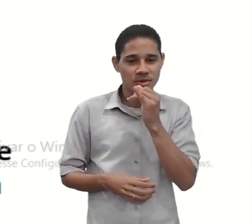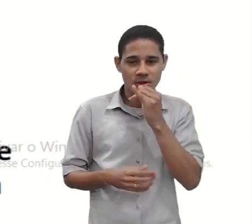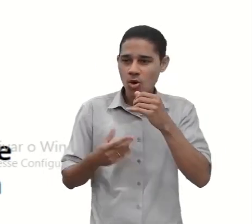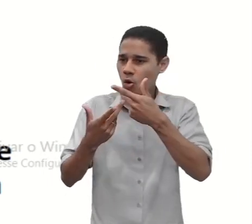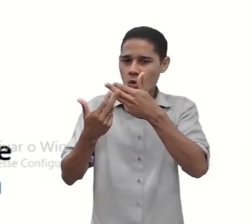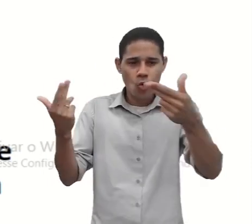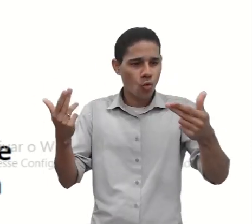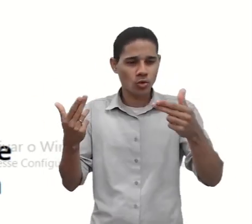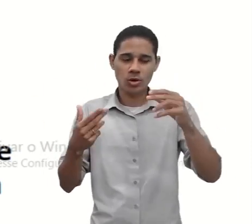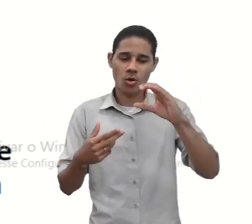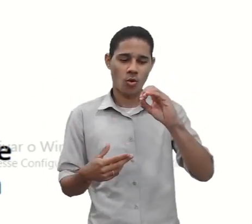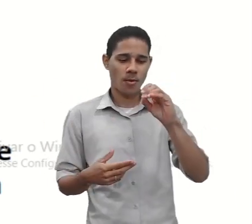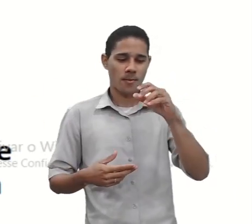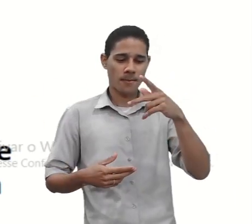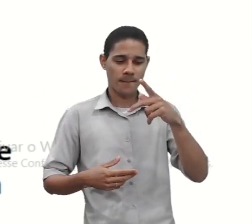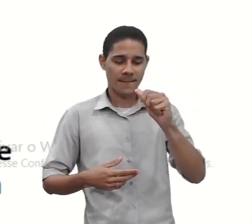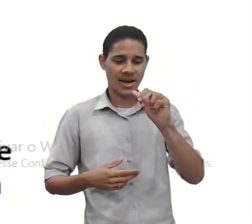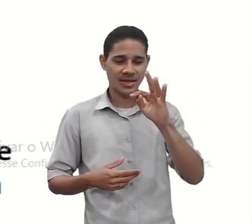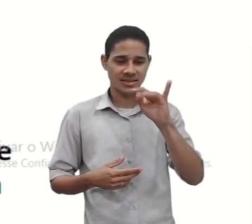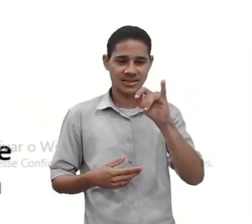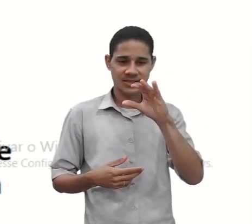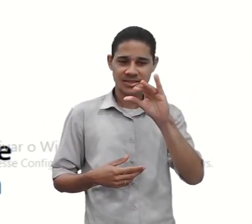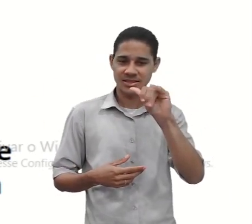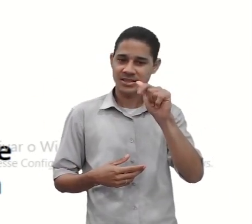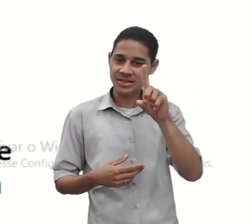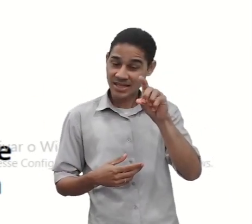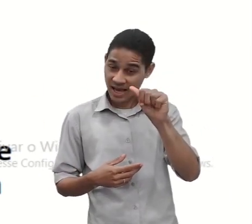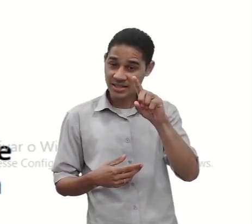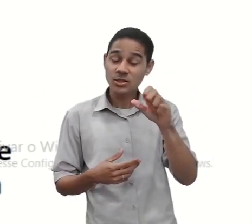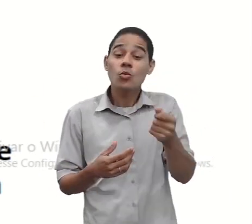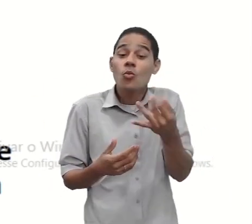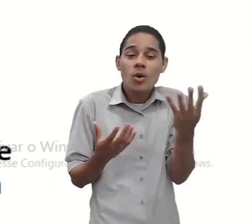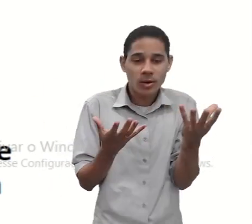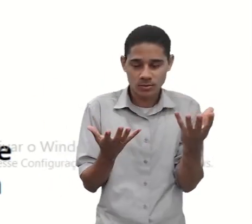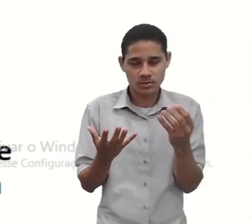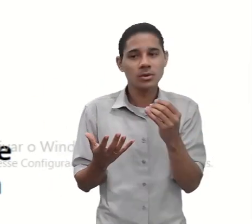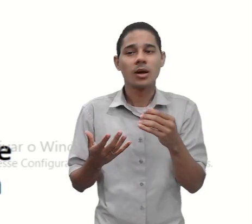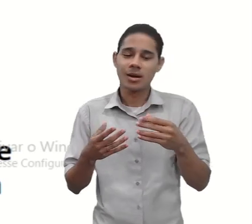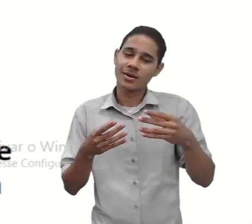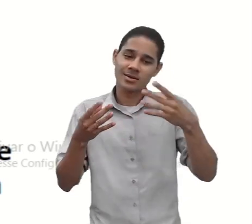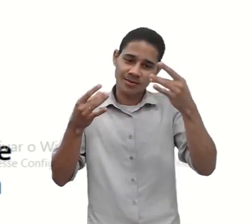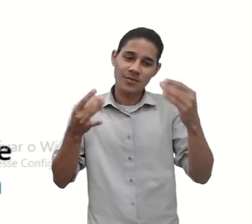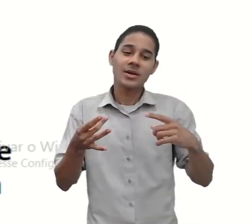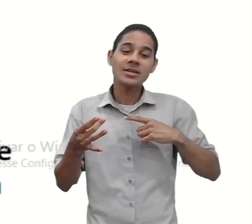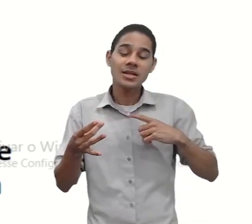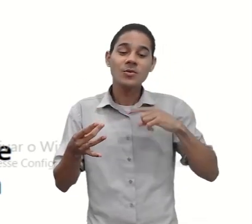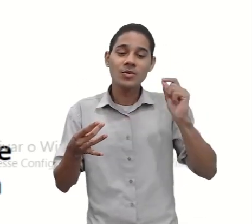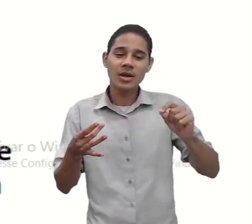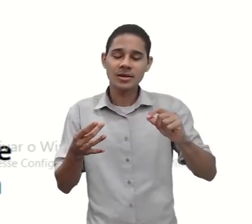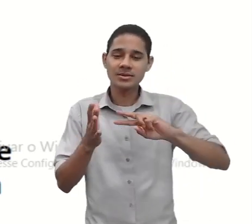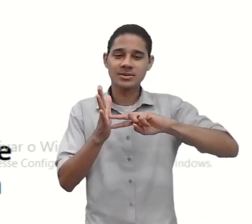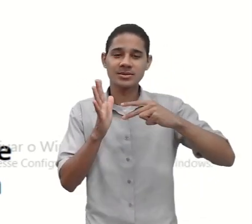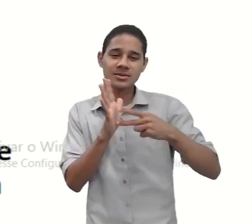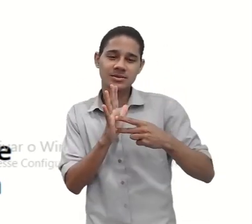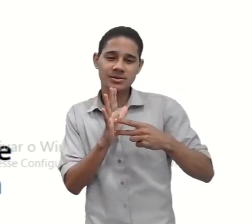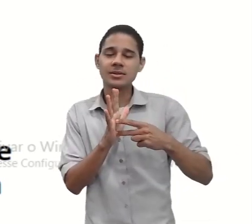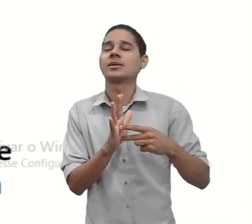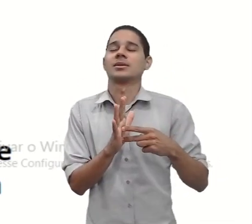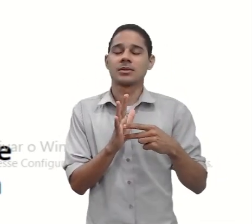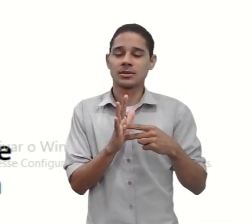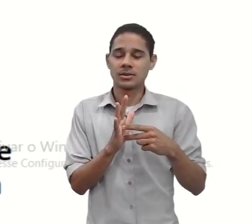textual ou gráfico. E por ter essas qualidades, também tem os significados